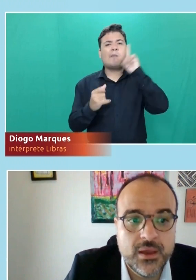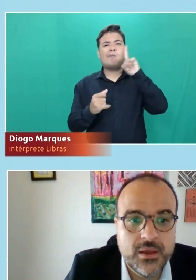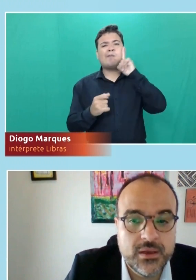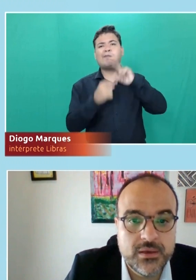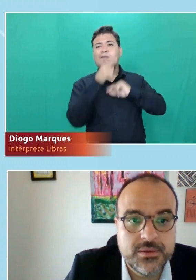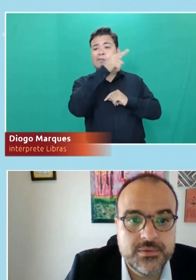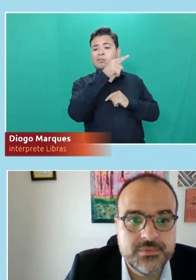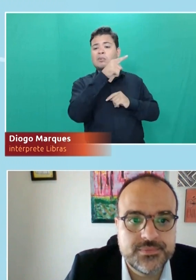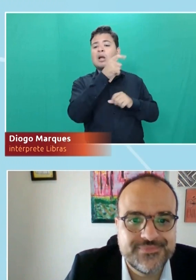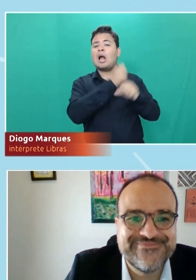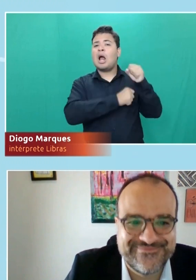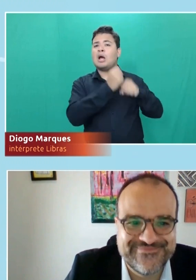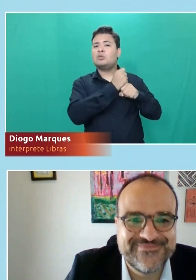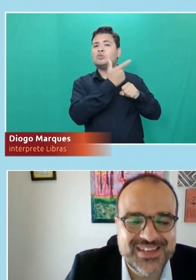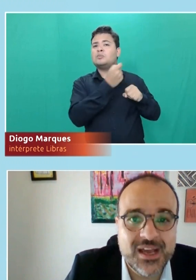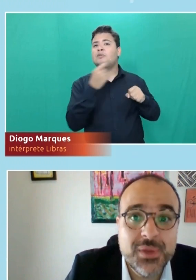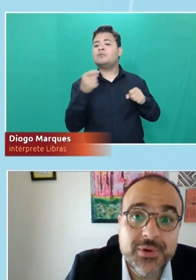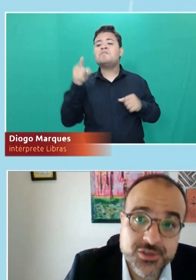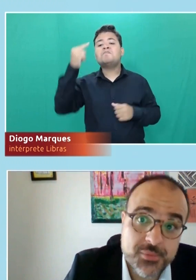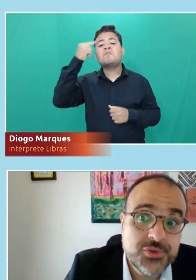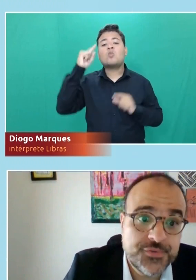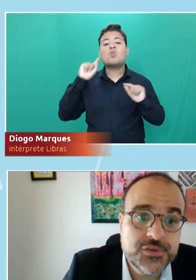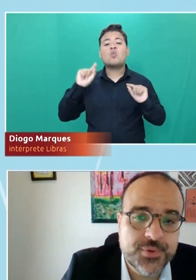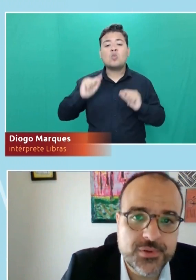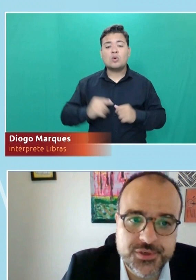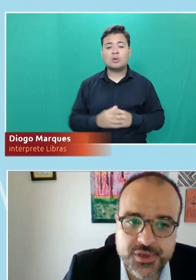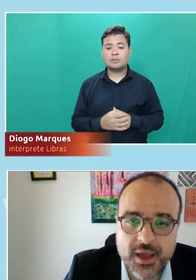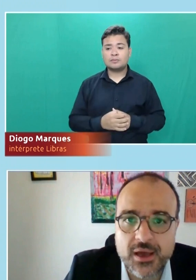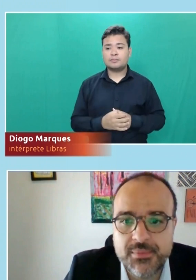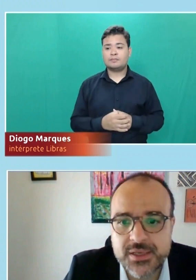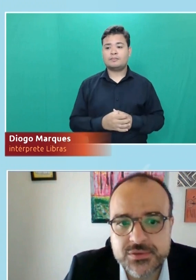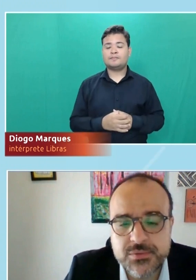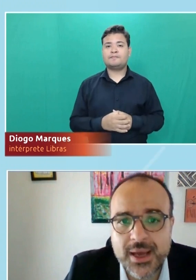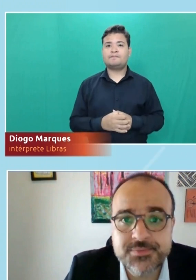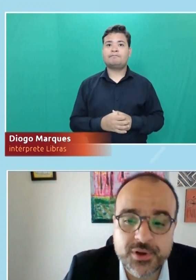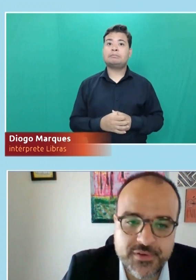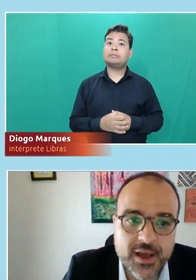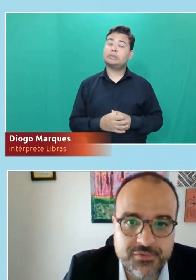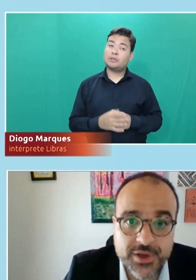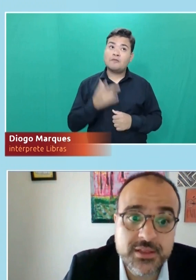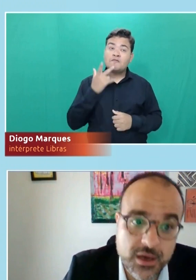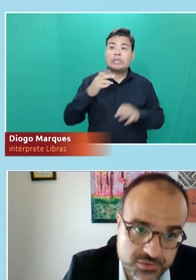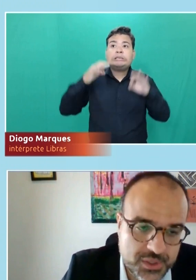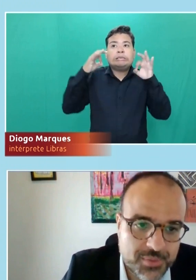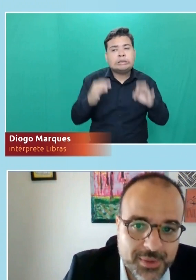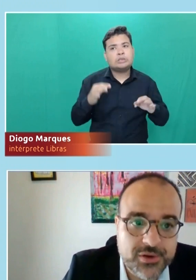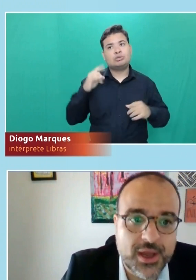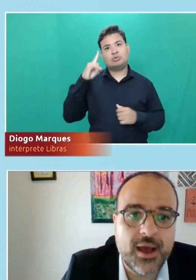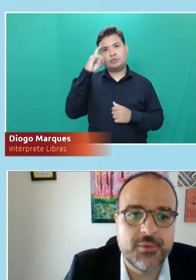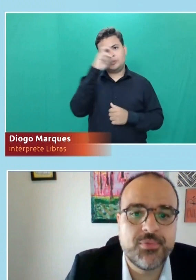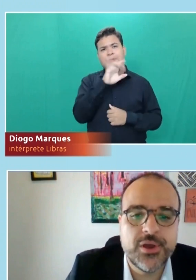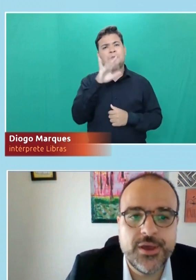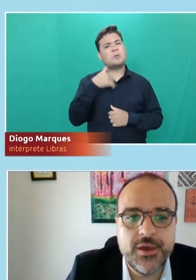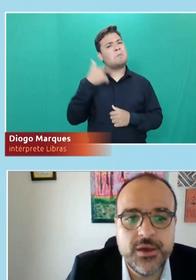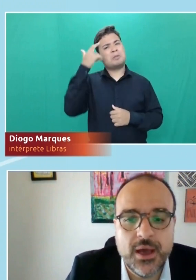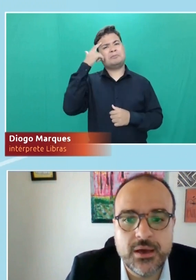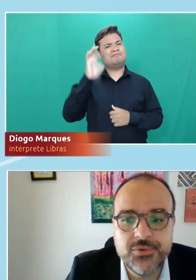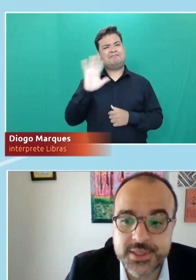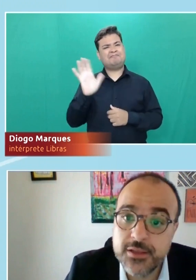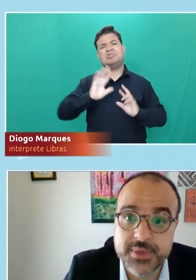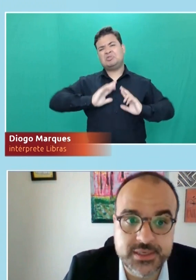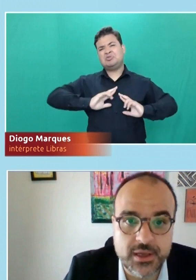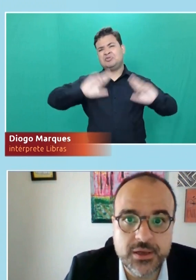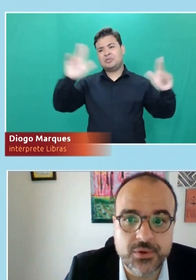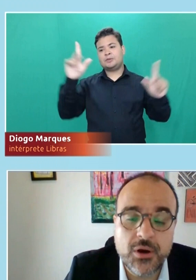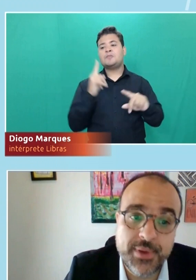em 2020, né? Camila, eu acho que é muito difícil prognosticar, mas o mais provável é que não. Em primeiro lugar, porque